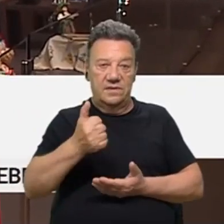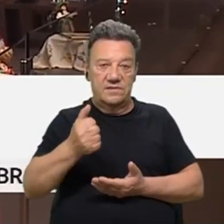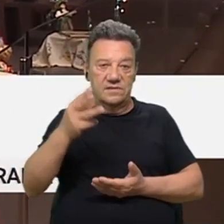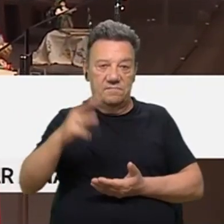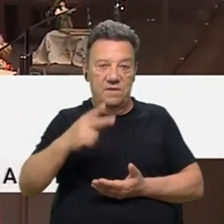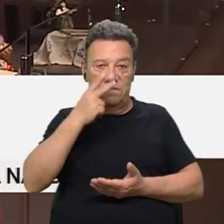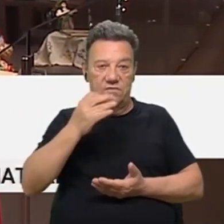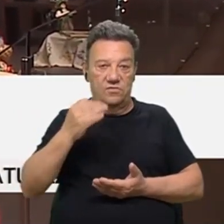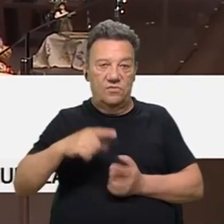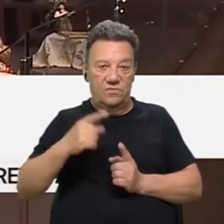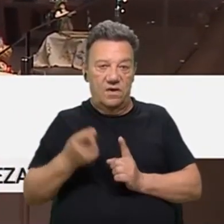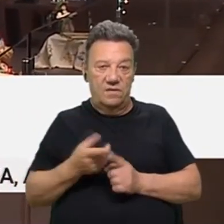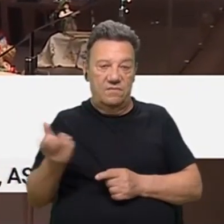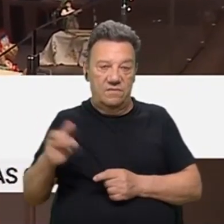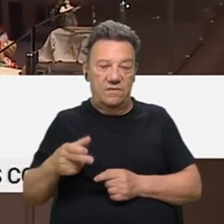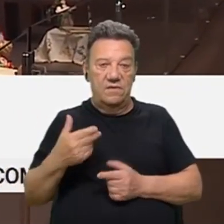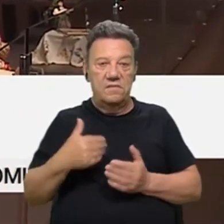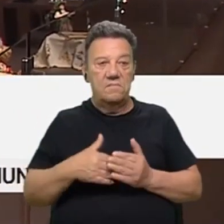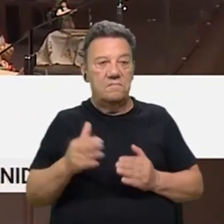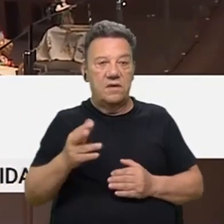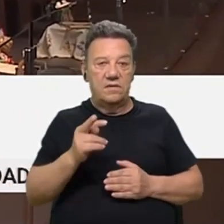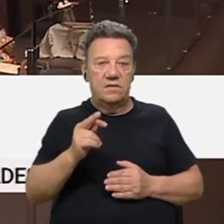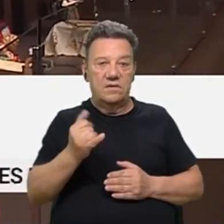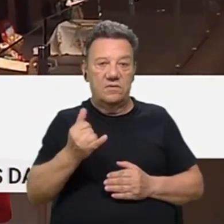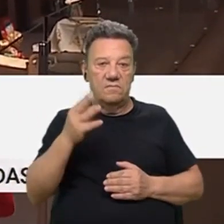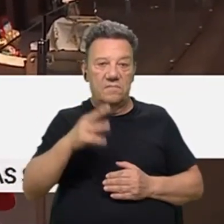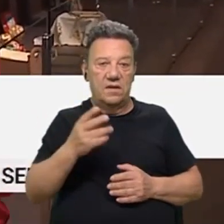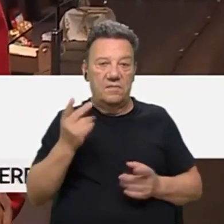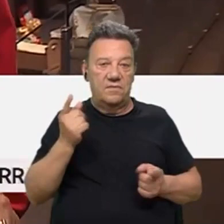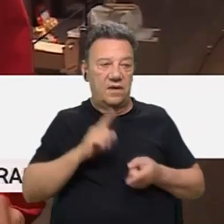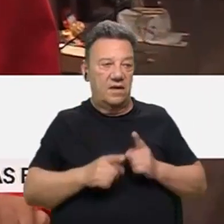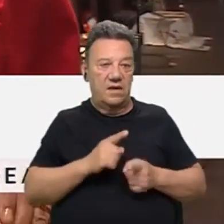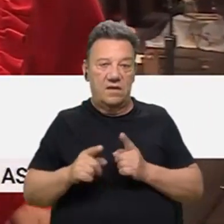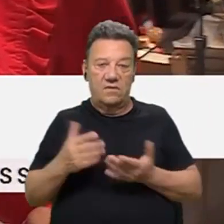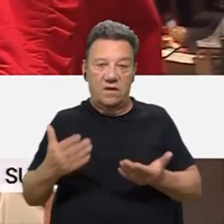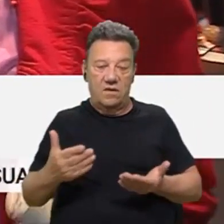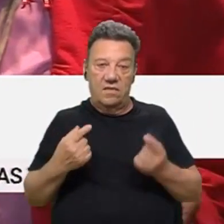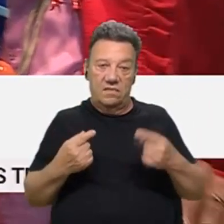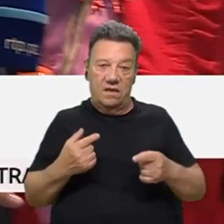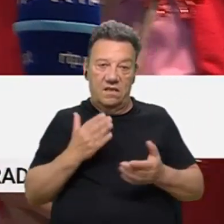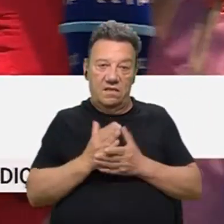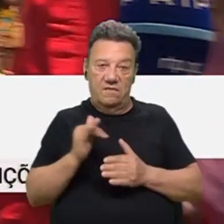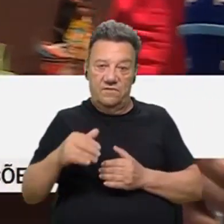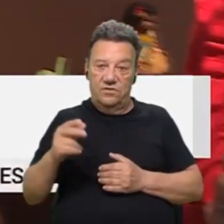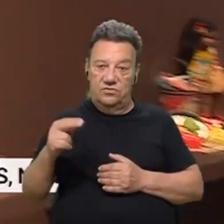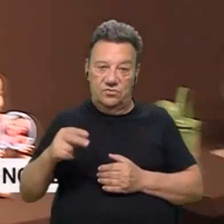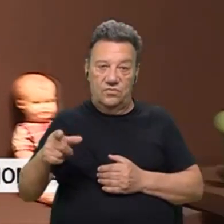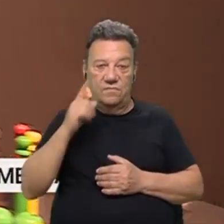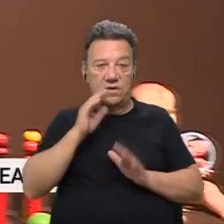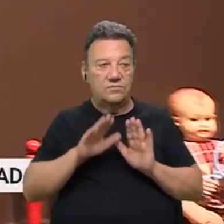15.000 visitantes de todos os anos tem mais de 32.000 brinquedos e agora tem até finais de Junho